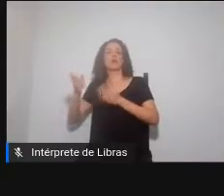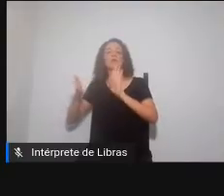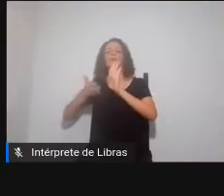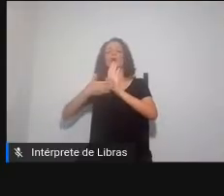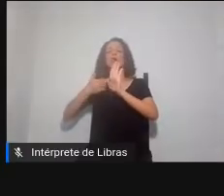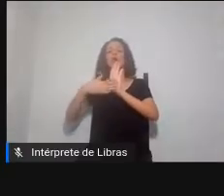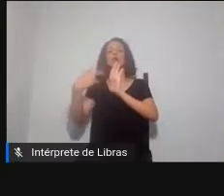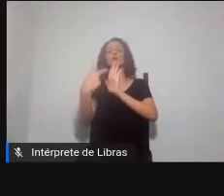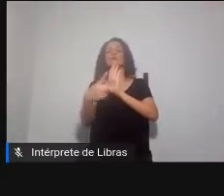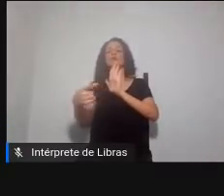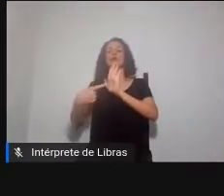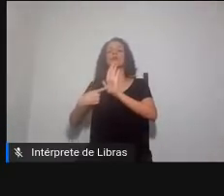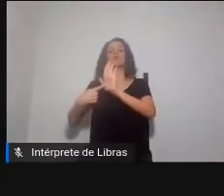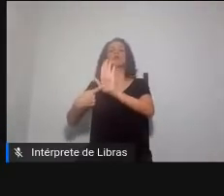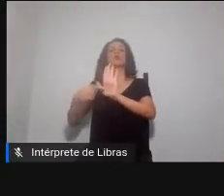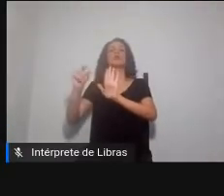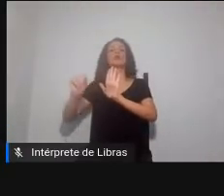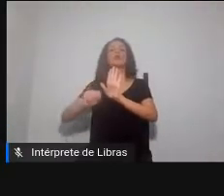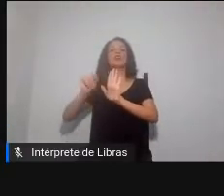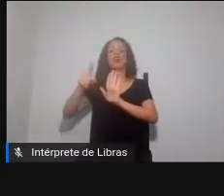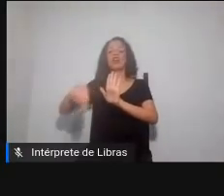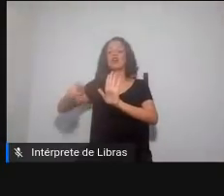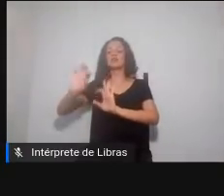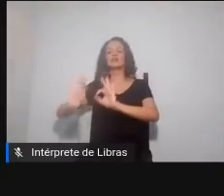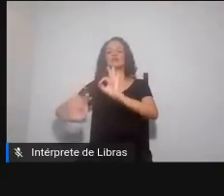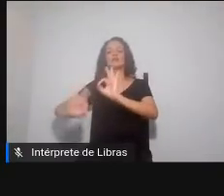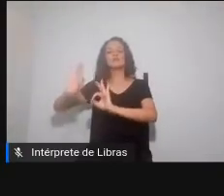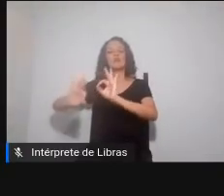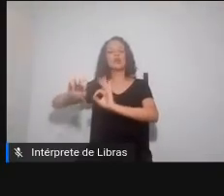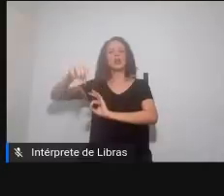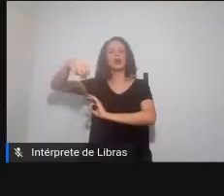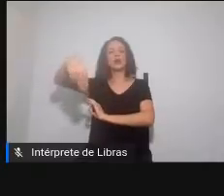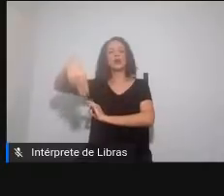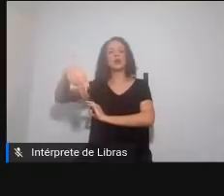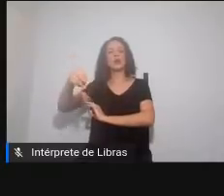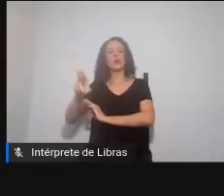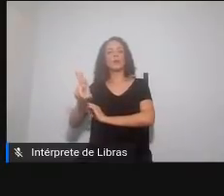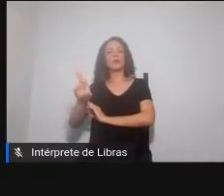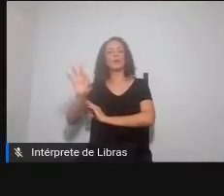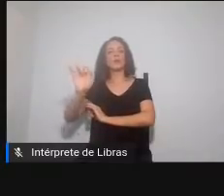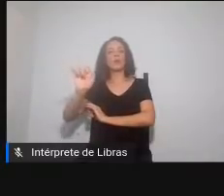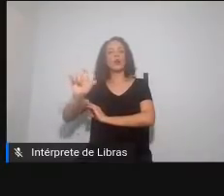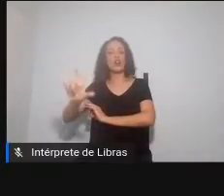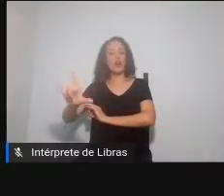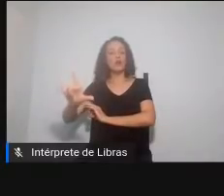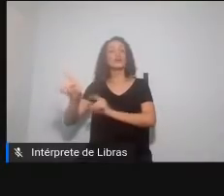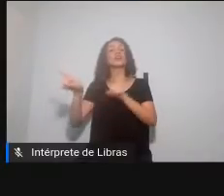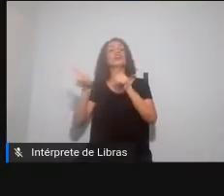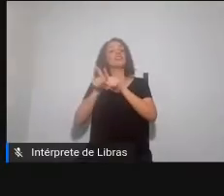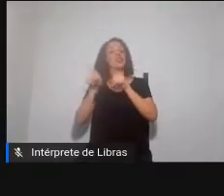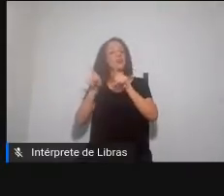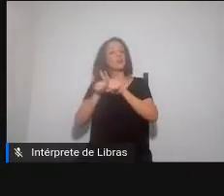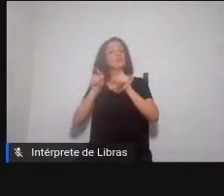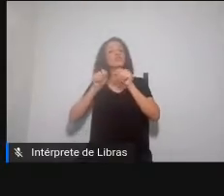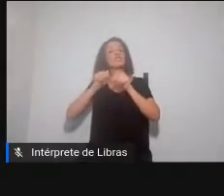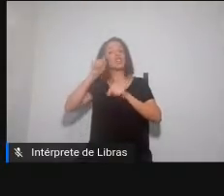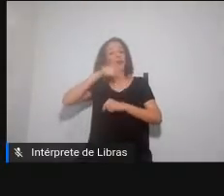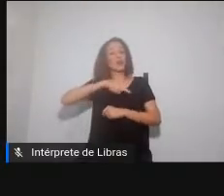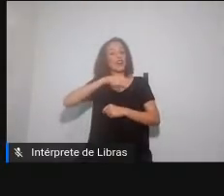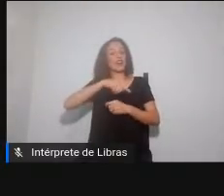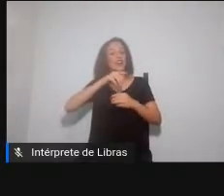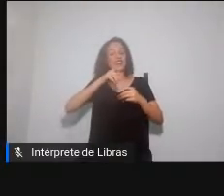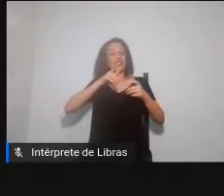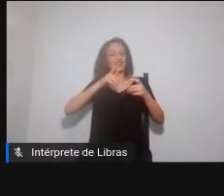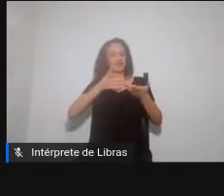a construírem um mural e disseram que construíram um mural também lá no classroom. Então, essa parte aí, esse